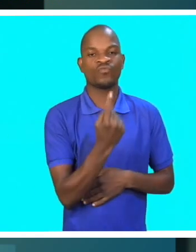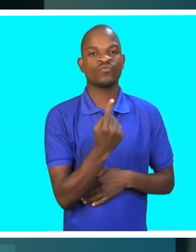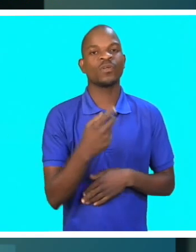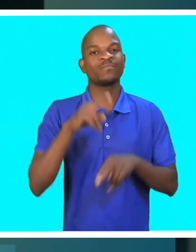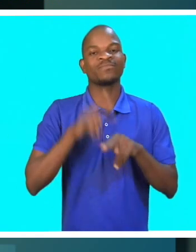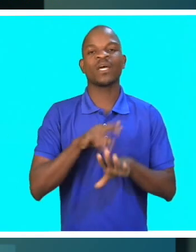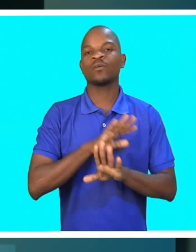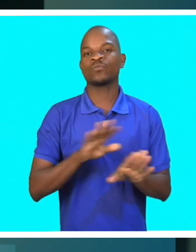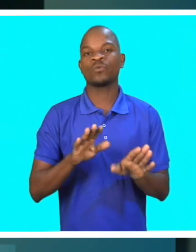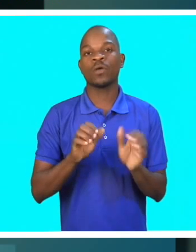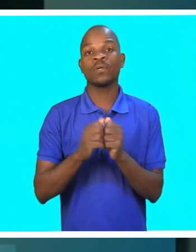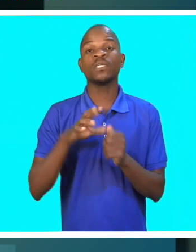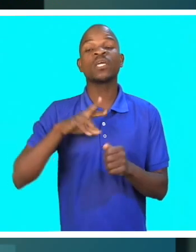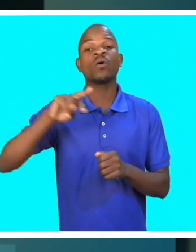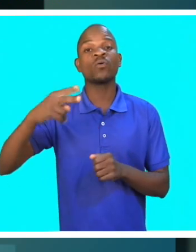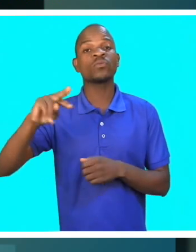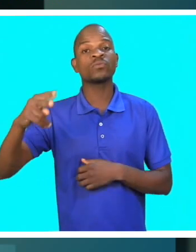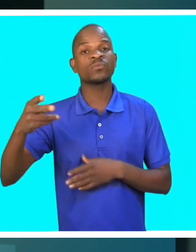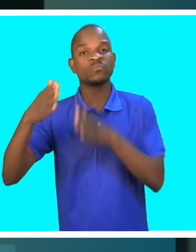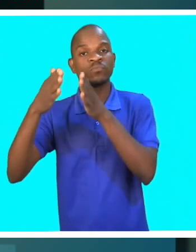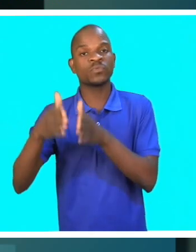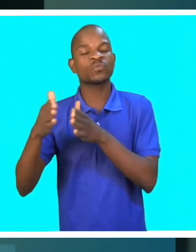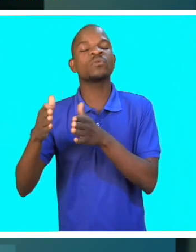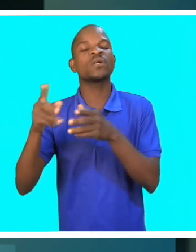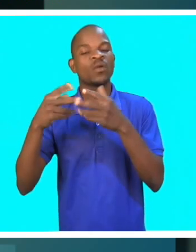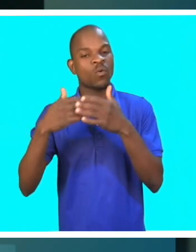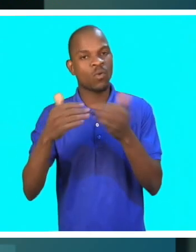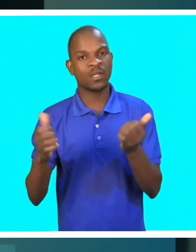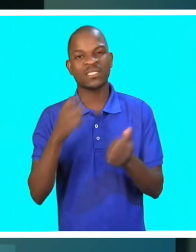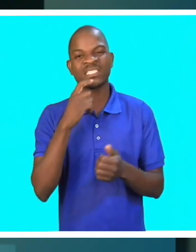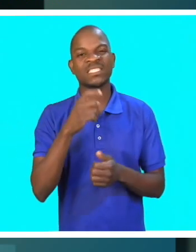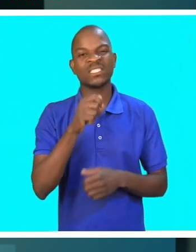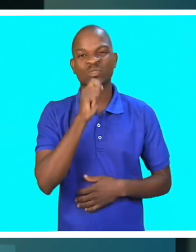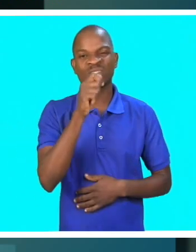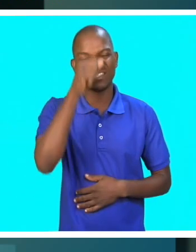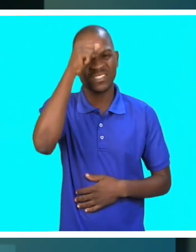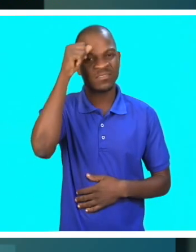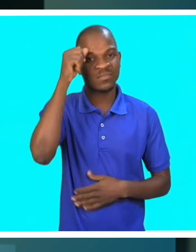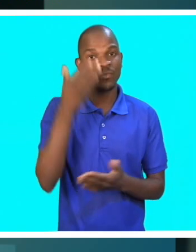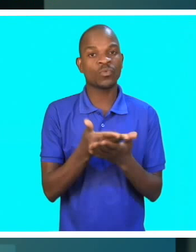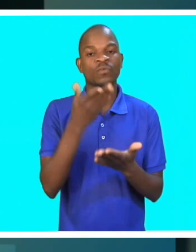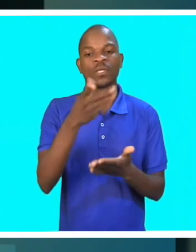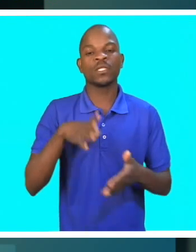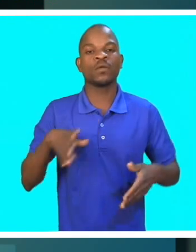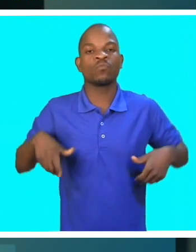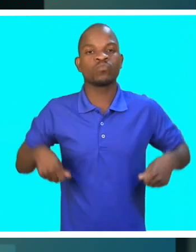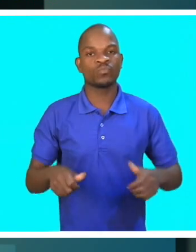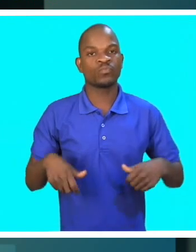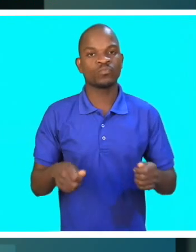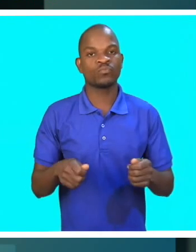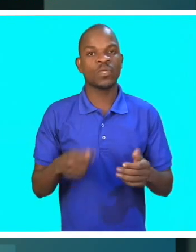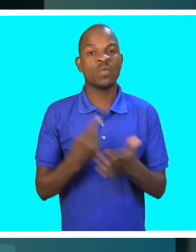trabalhar. Além do meu irmão, apareceram muitas vozes a dizer que o jornalismo é muito difícil, tu és um cadeirante. E